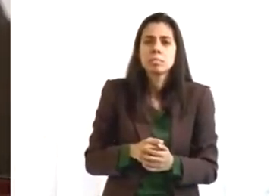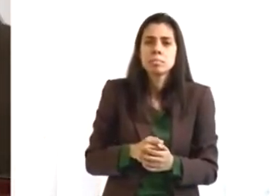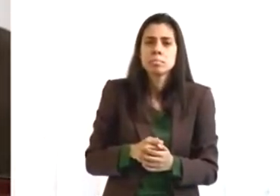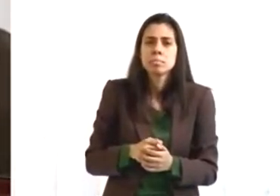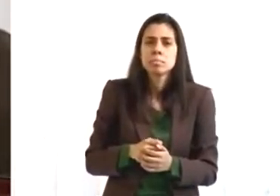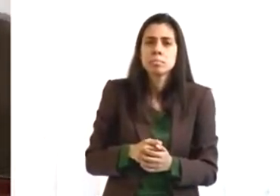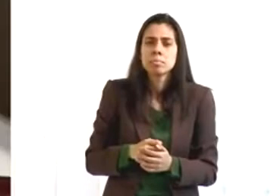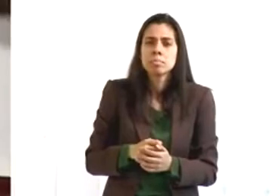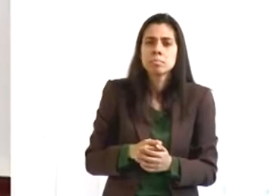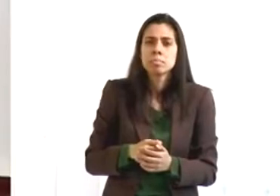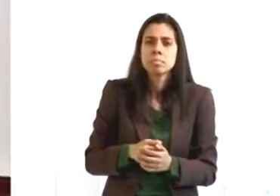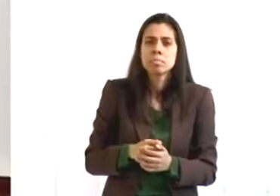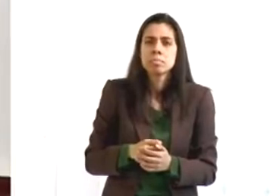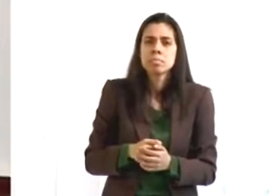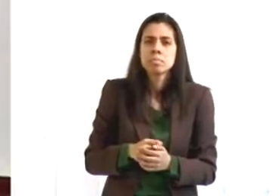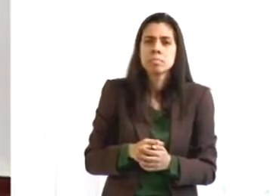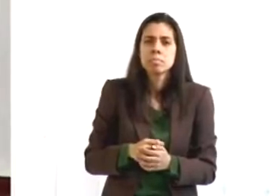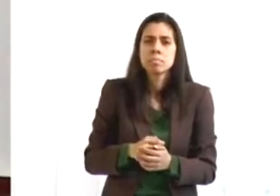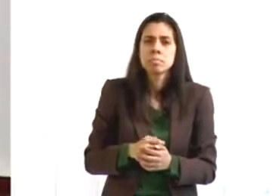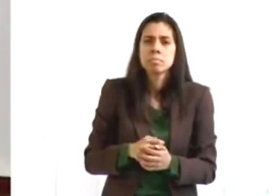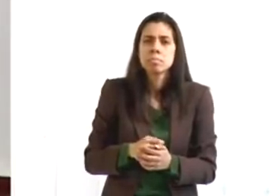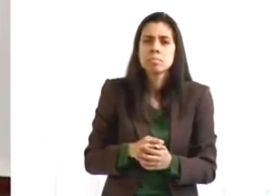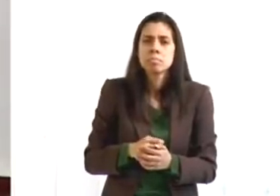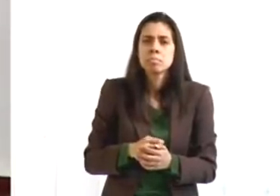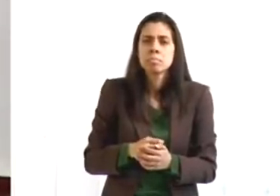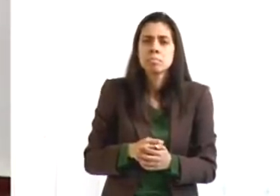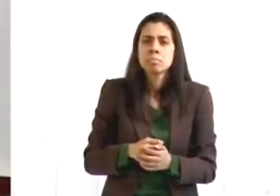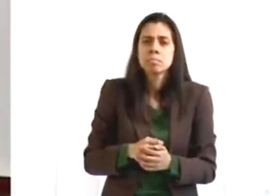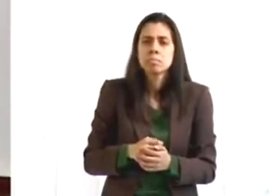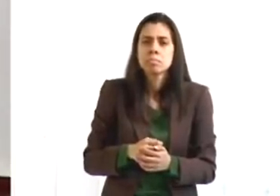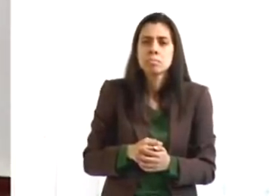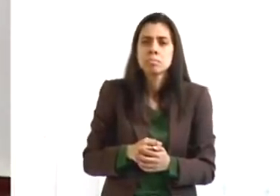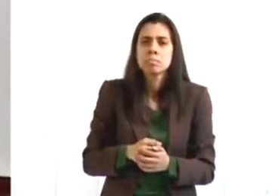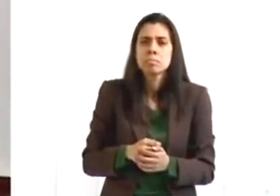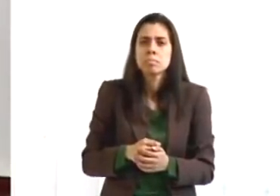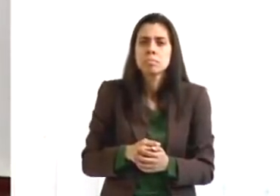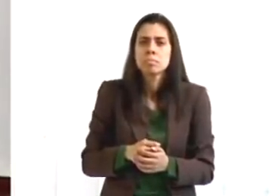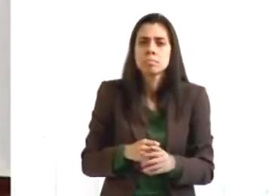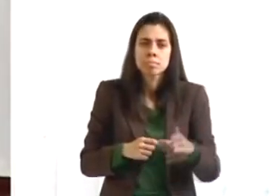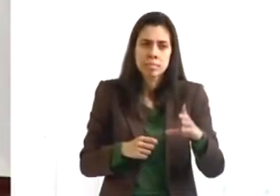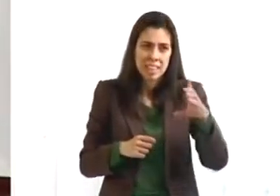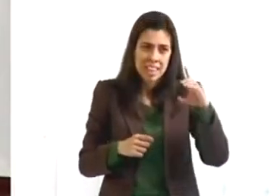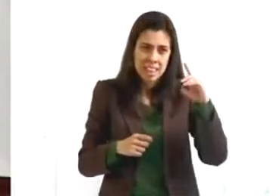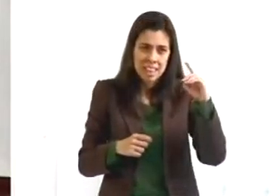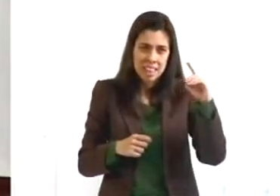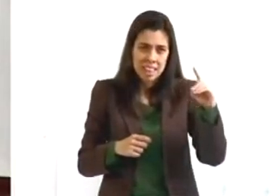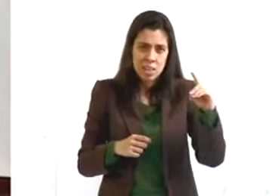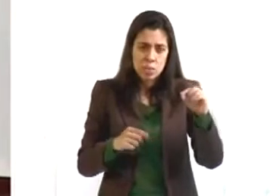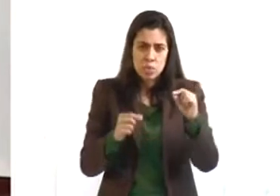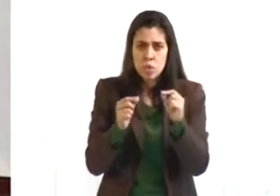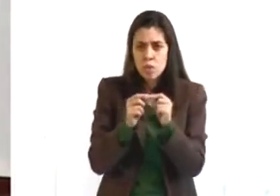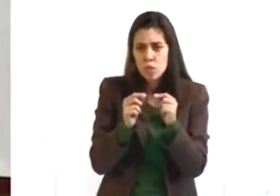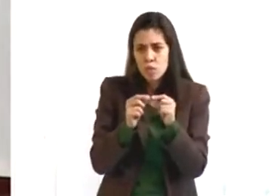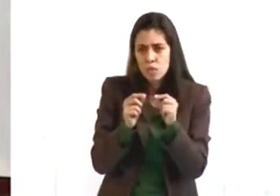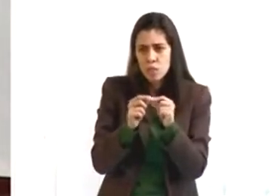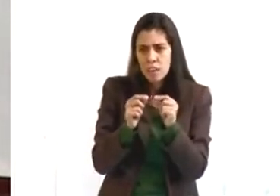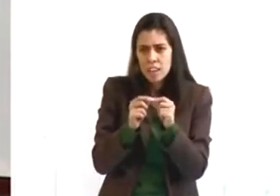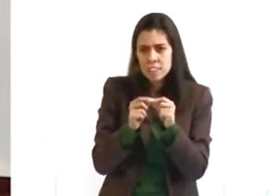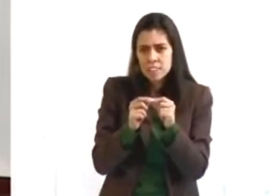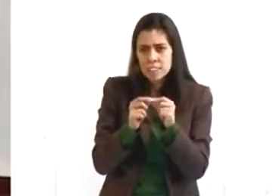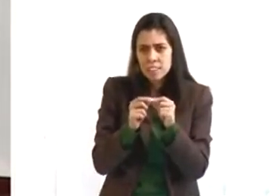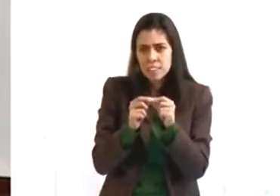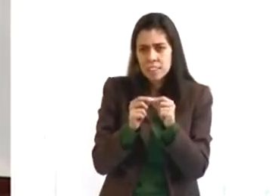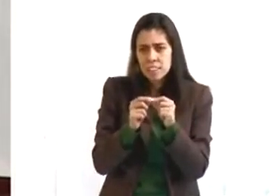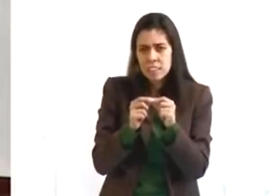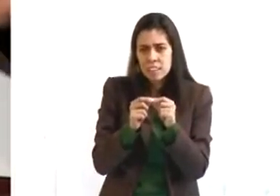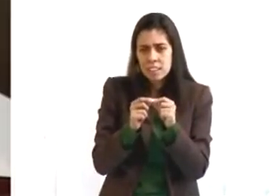Vocês percebam que Deus ele leva Filipe até o deserto, pelo menos é aquela estrada assim. Deus manda ele correr,